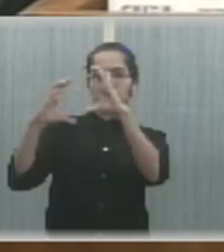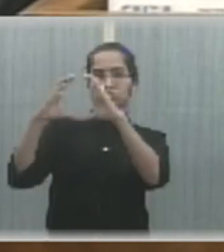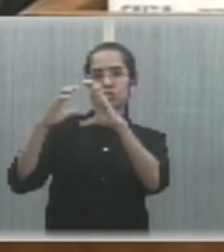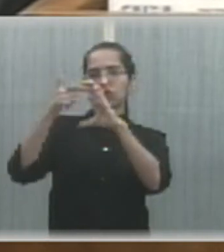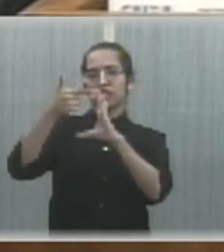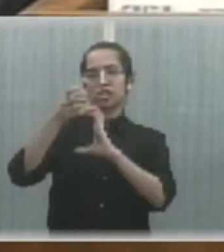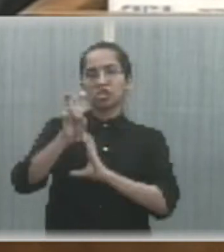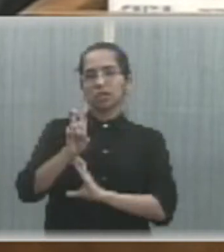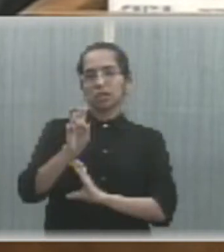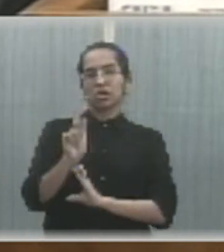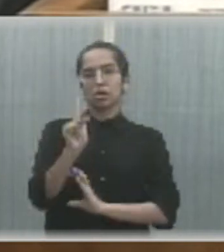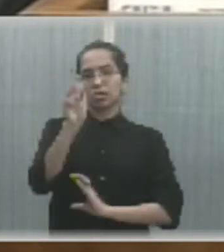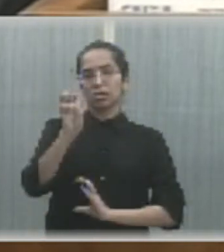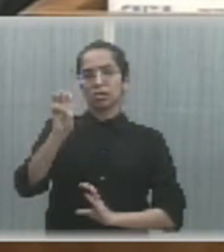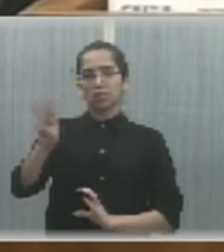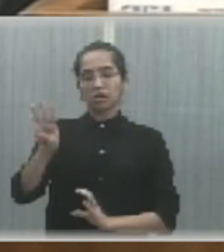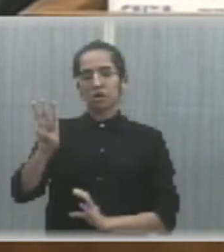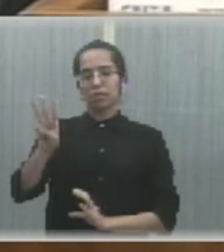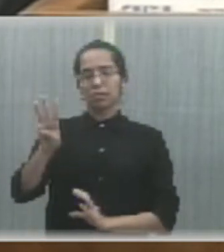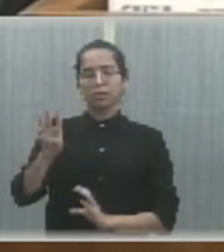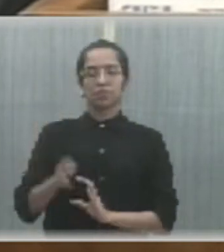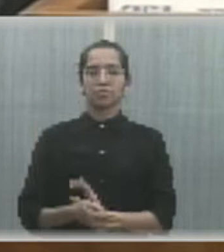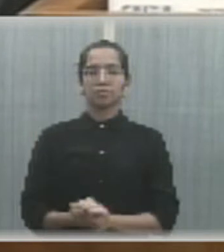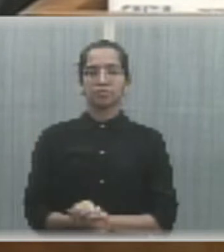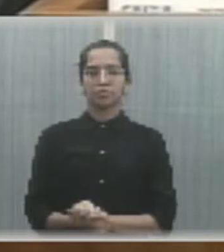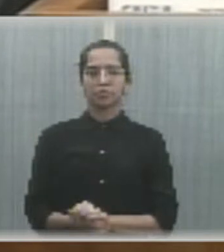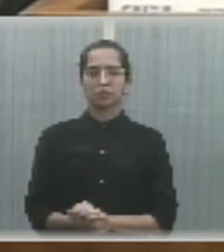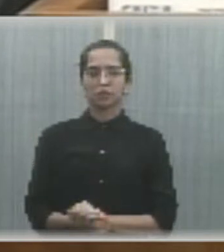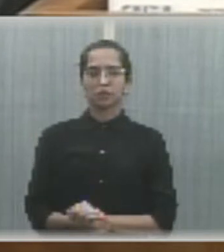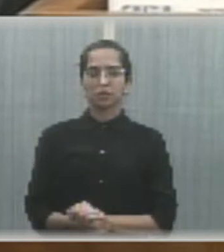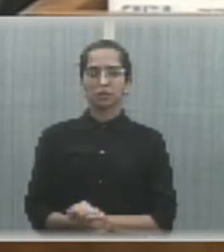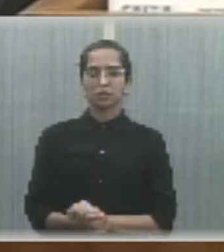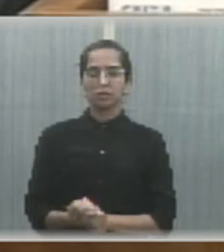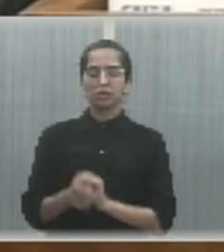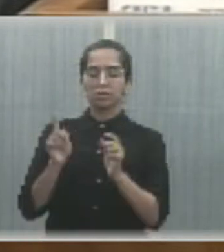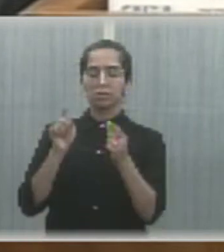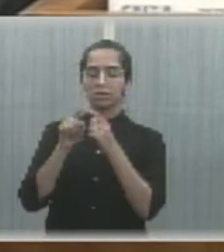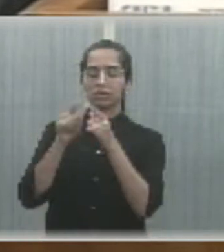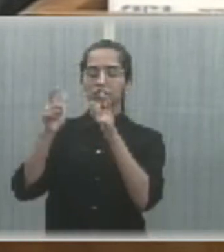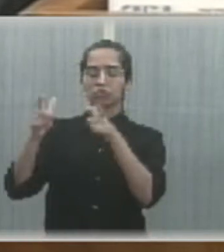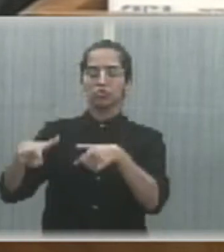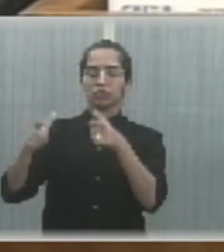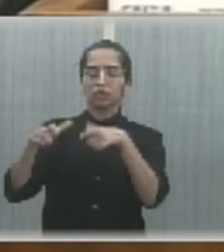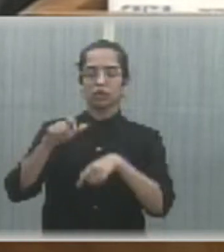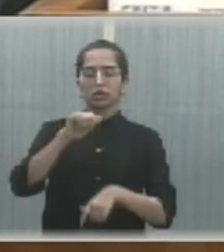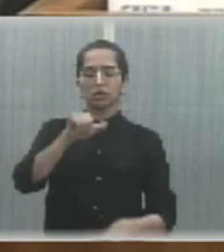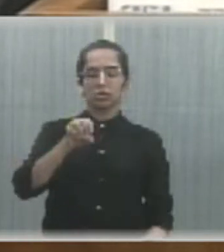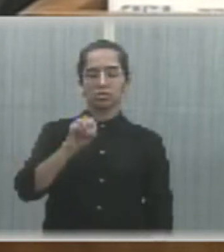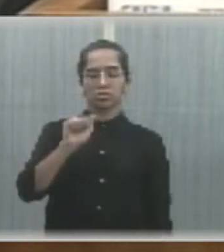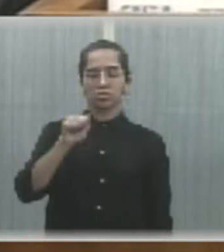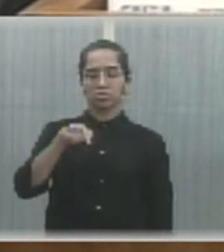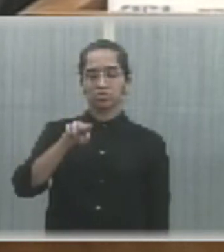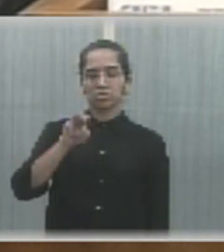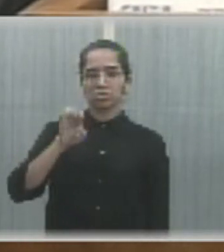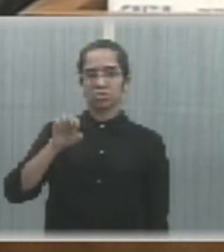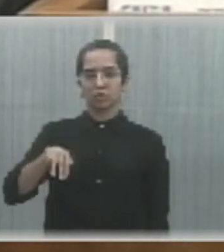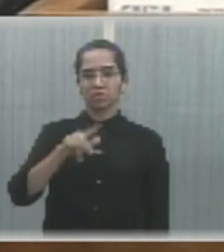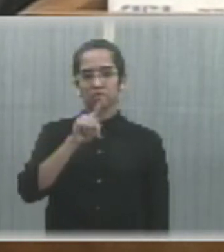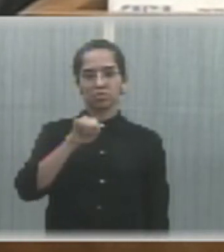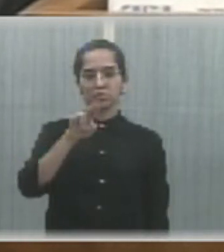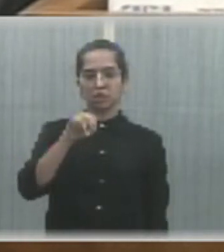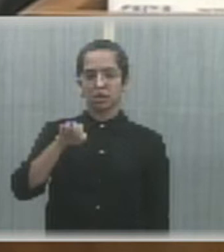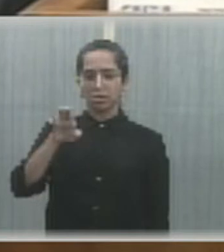25 kVA para a comunidade Joaquim Pequeno, conforme ata